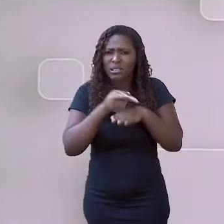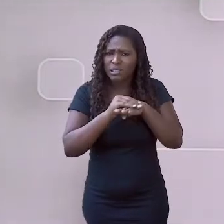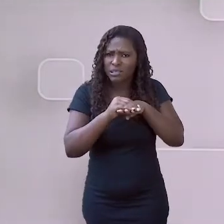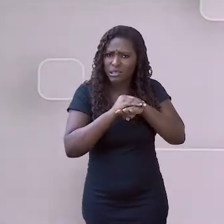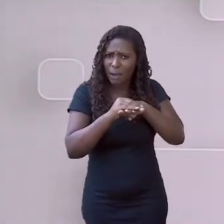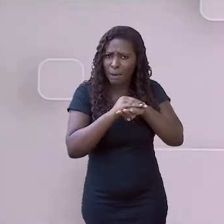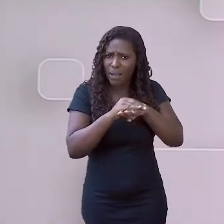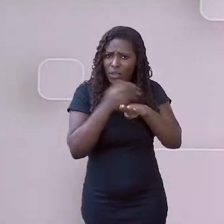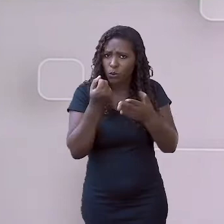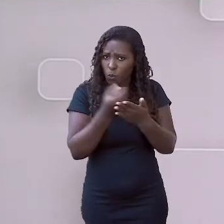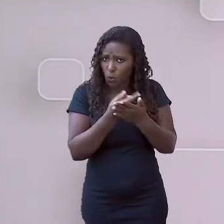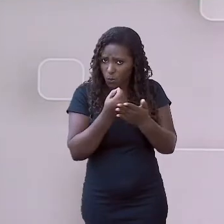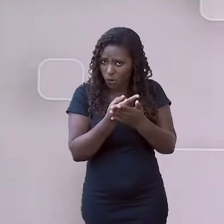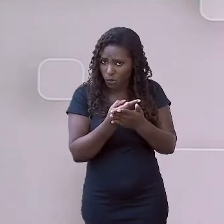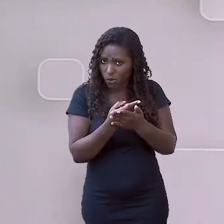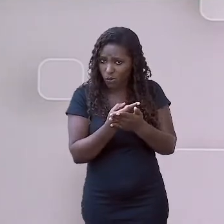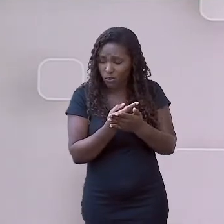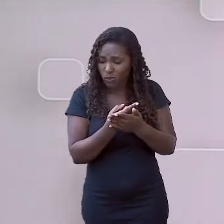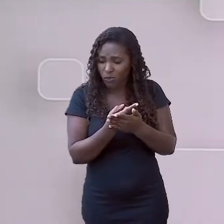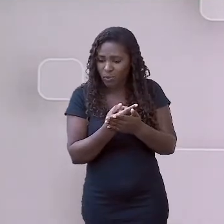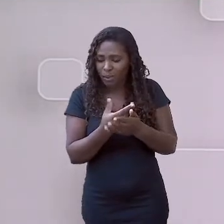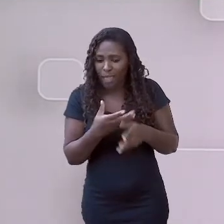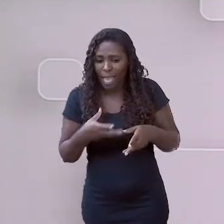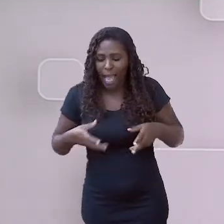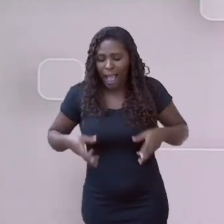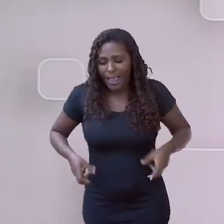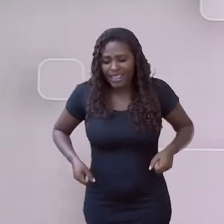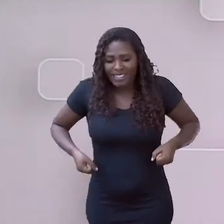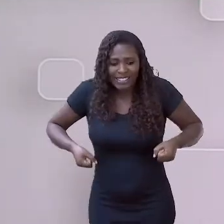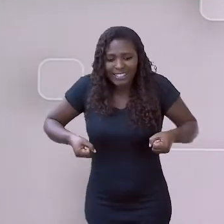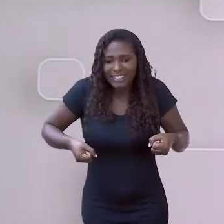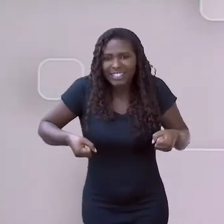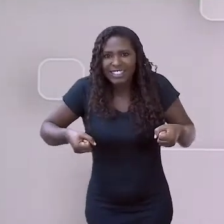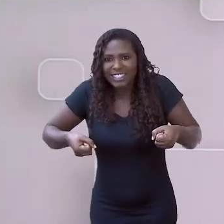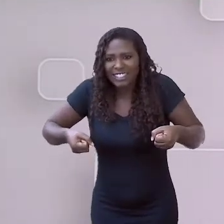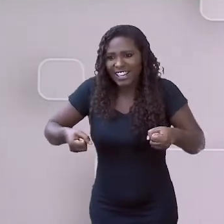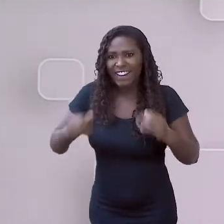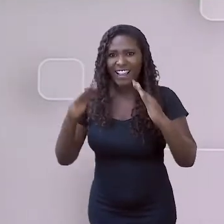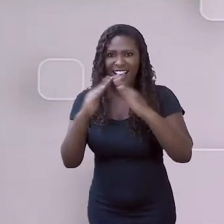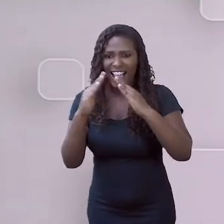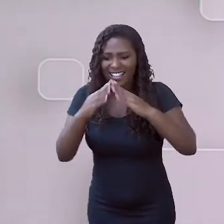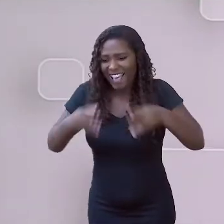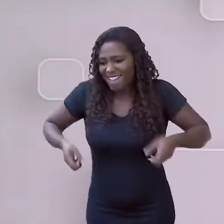Isso acontece, não é com você não, é com pessoas no mundo todo.